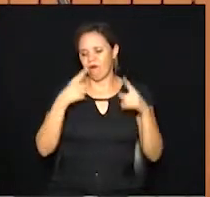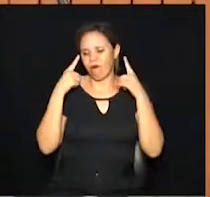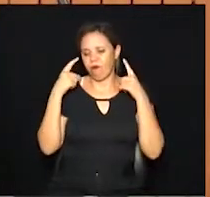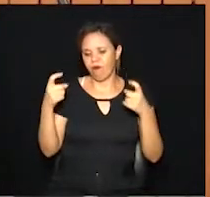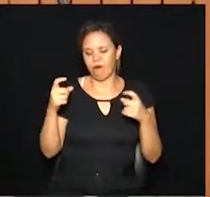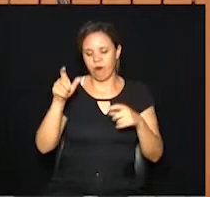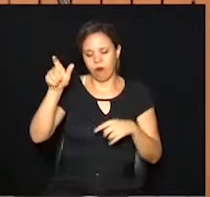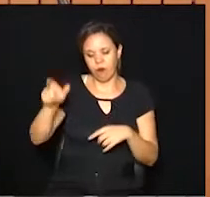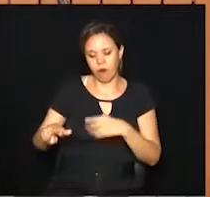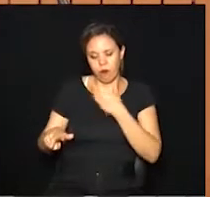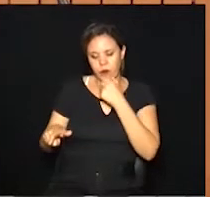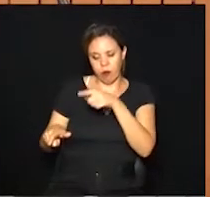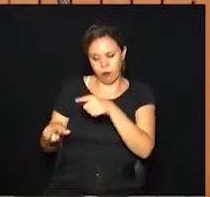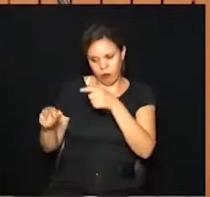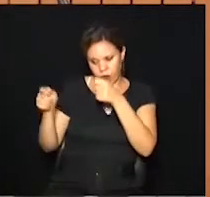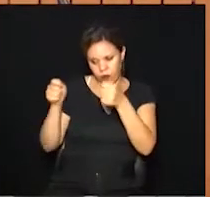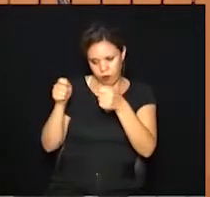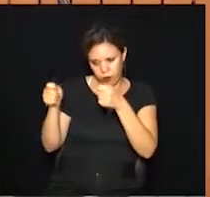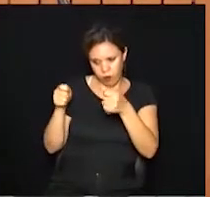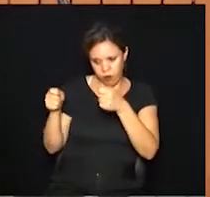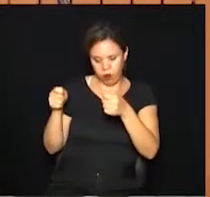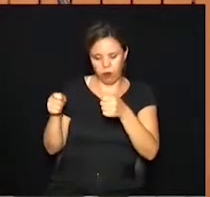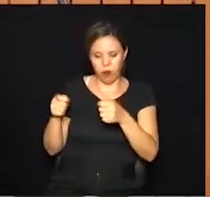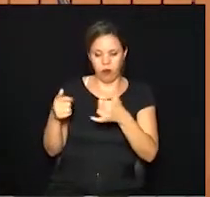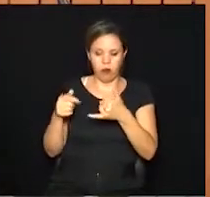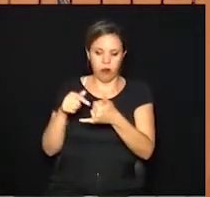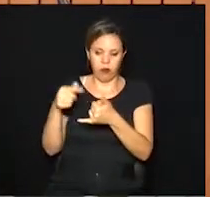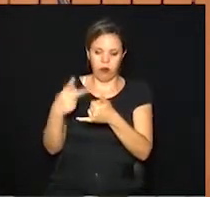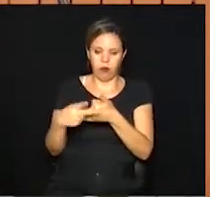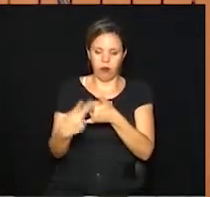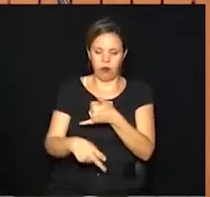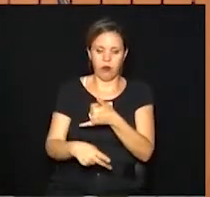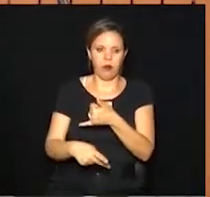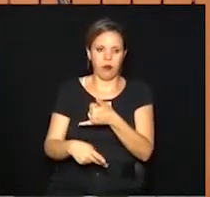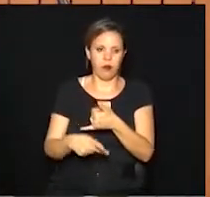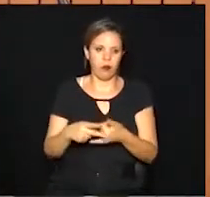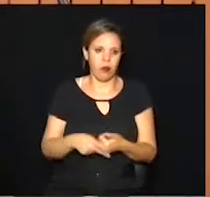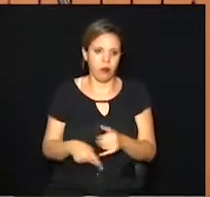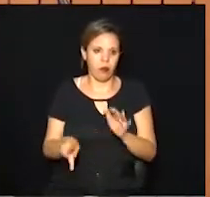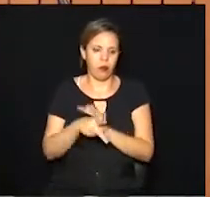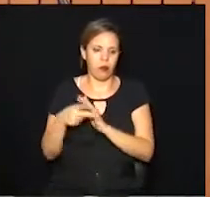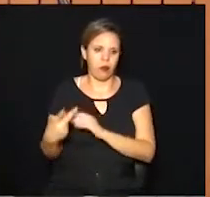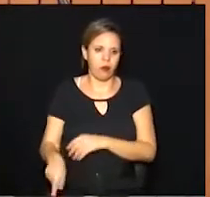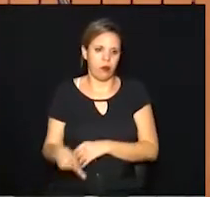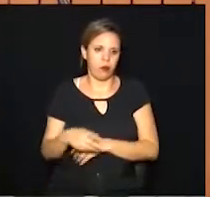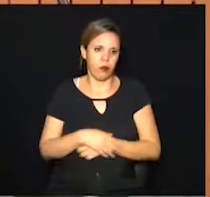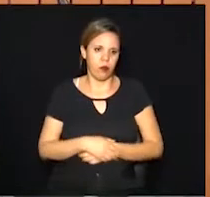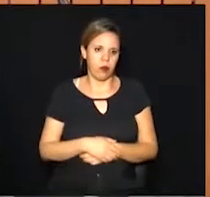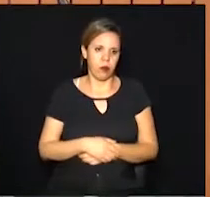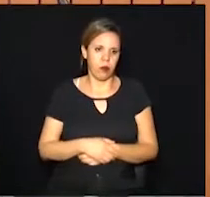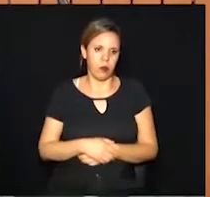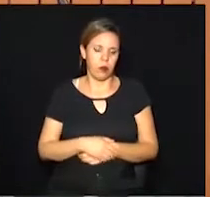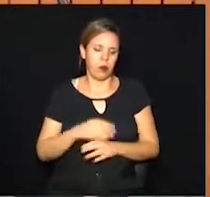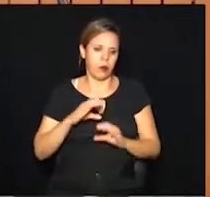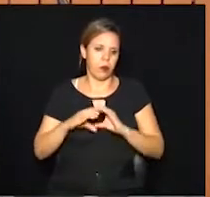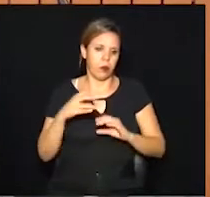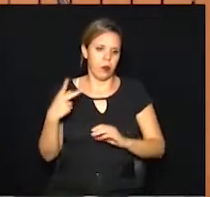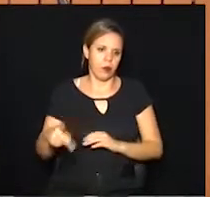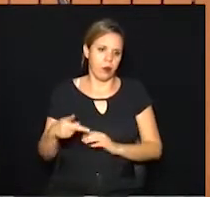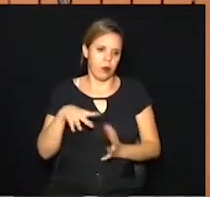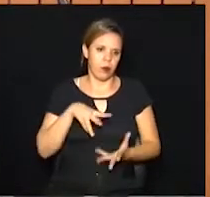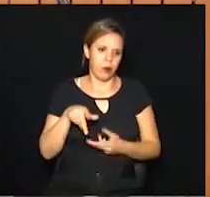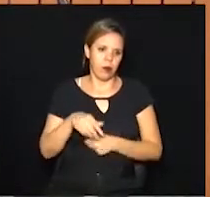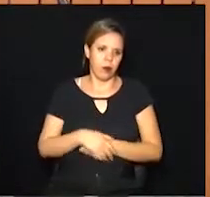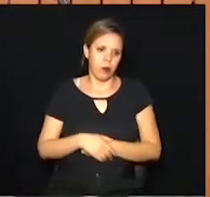que o agressor tem o controle sobre, inclusive, o seu celular, sobre as próprias formas de comunicação com o